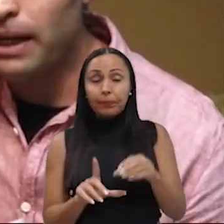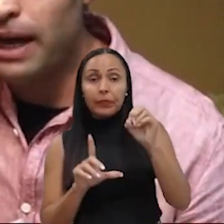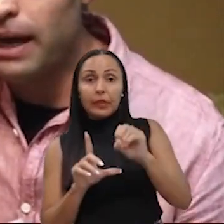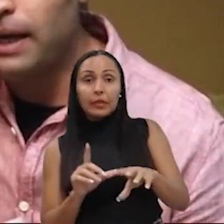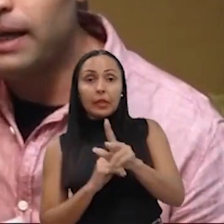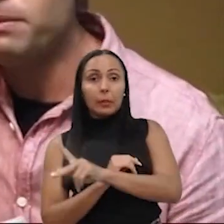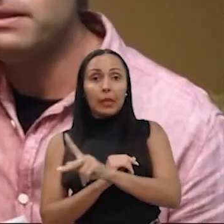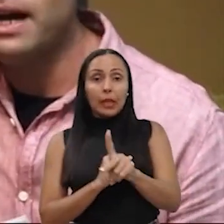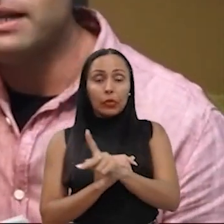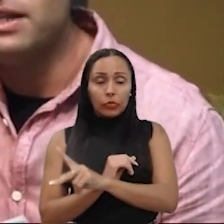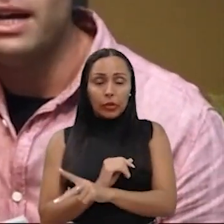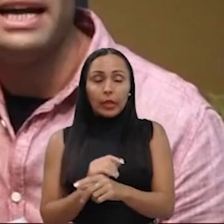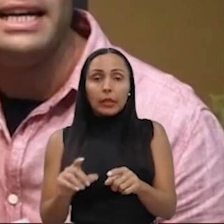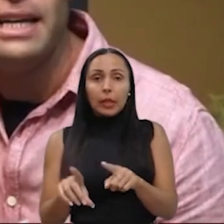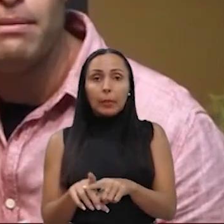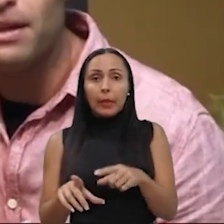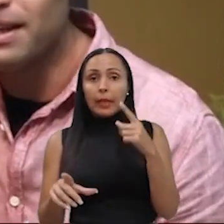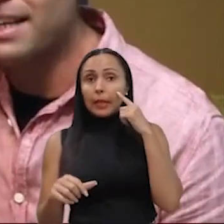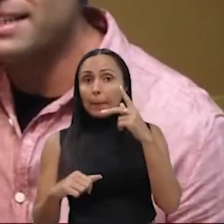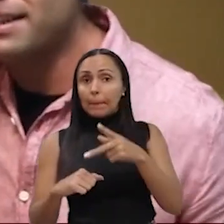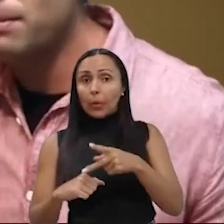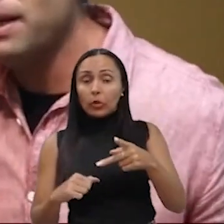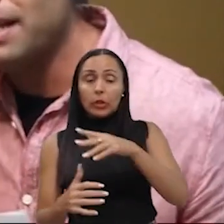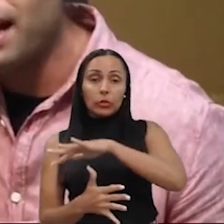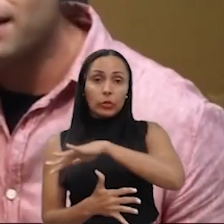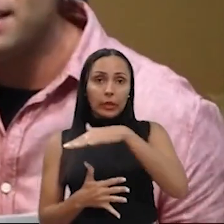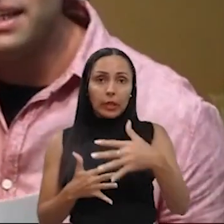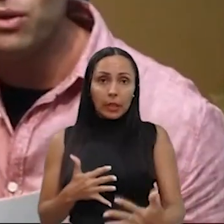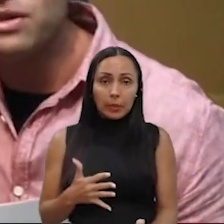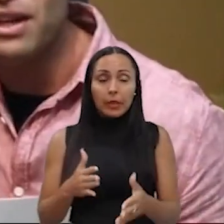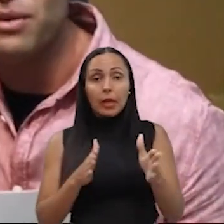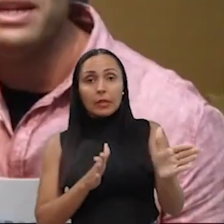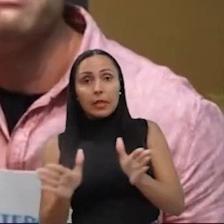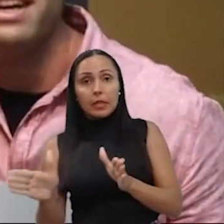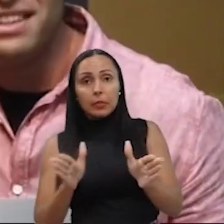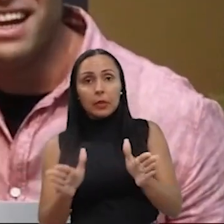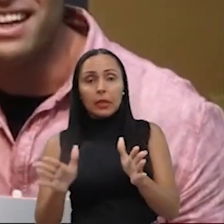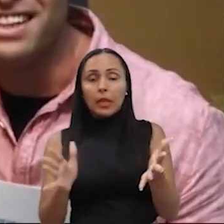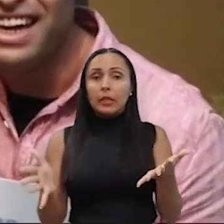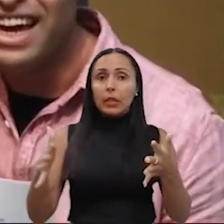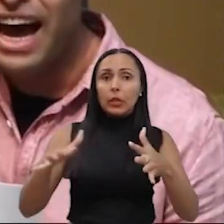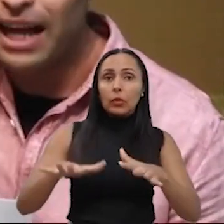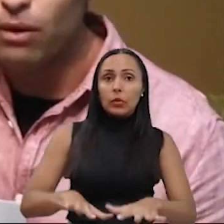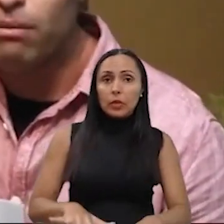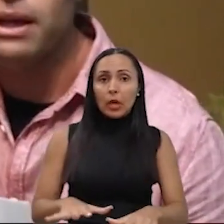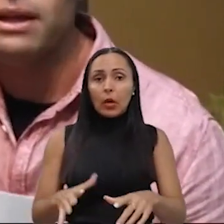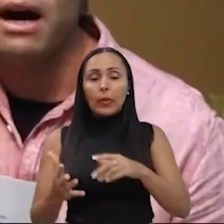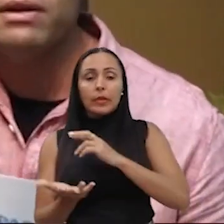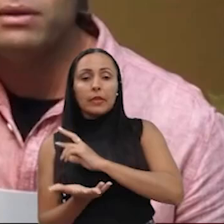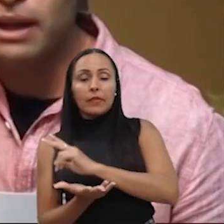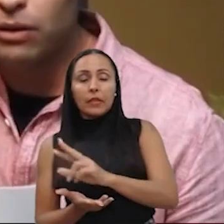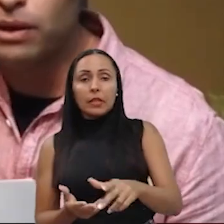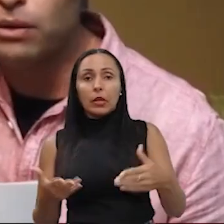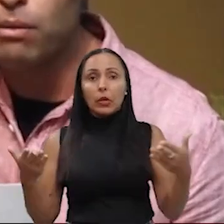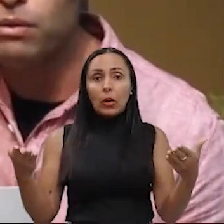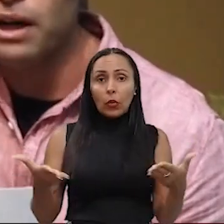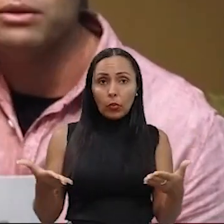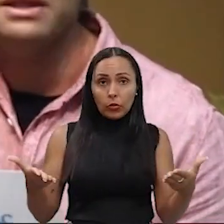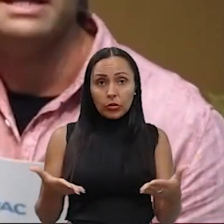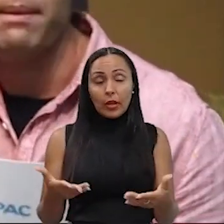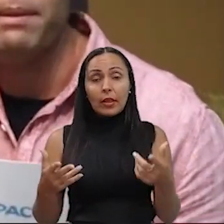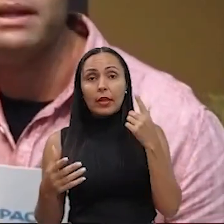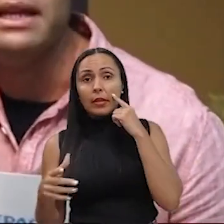Álvaro também é especialista em Libras, Acessibilidade, Inclusão e Diversidade. Atualmente, Álvaro está atuando